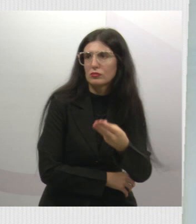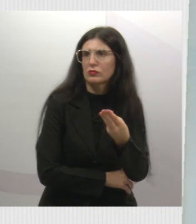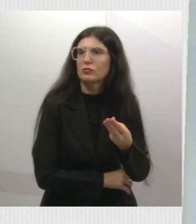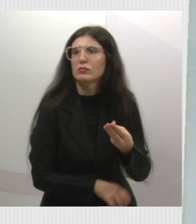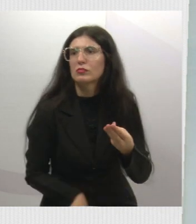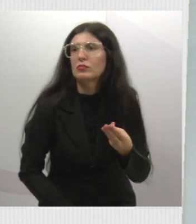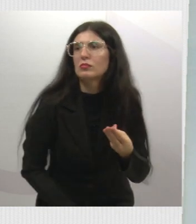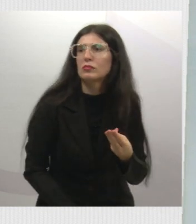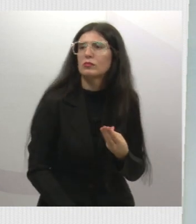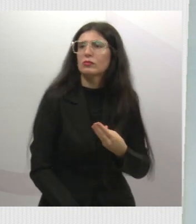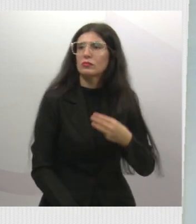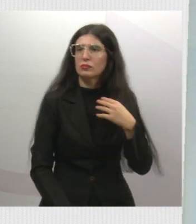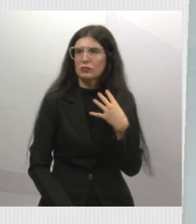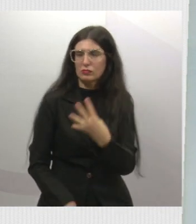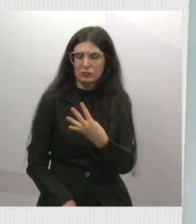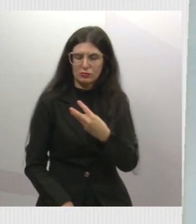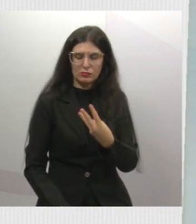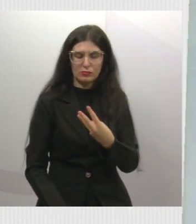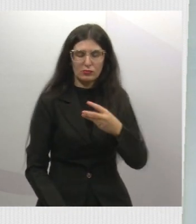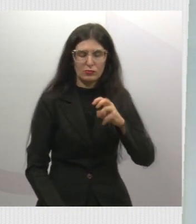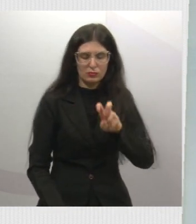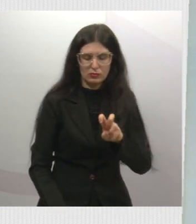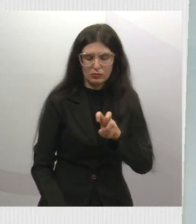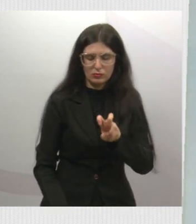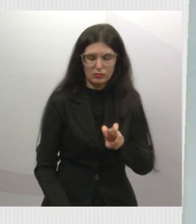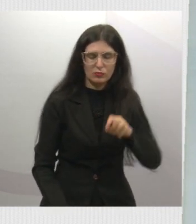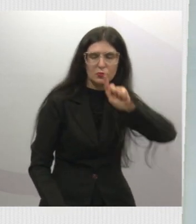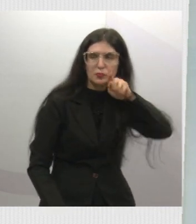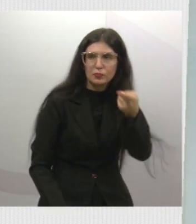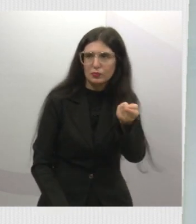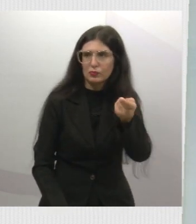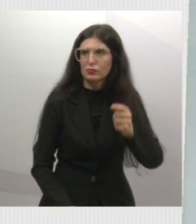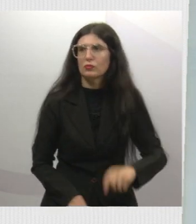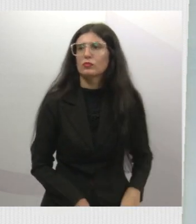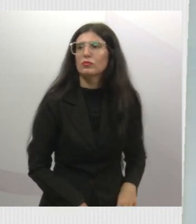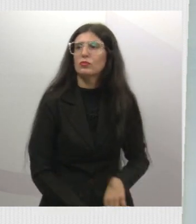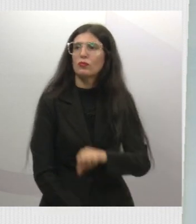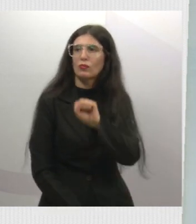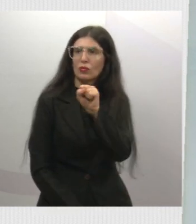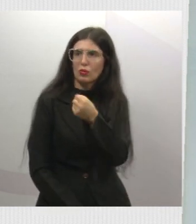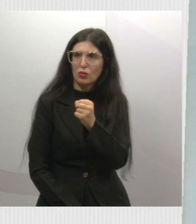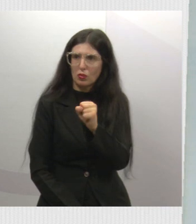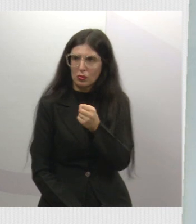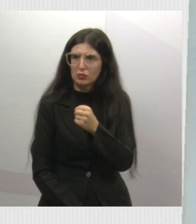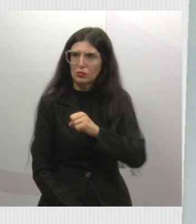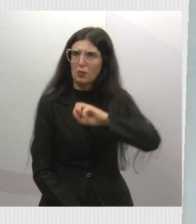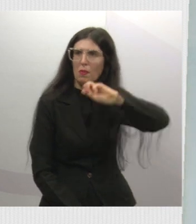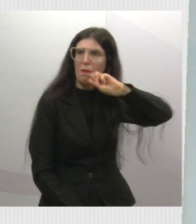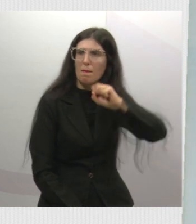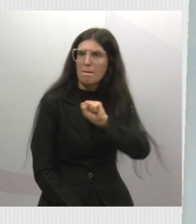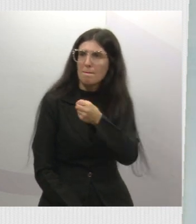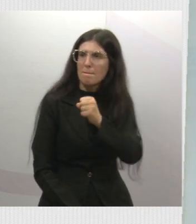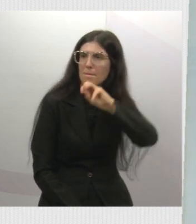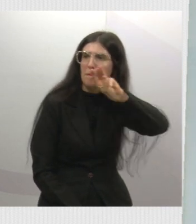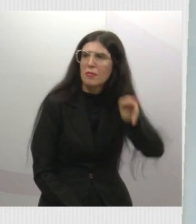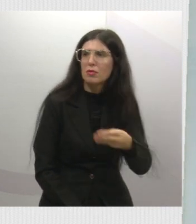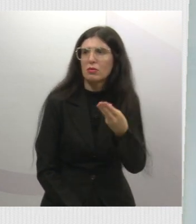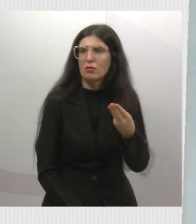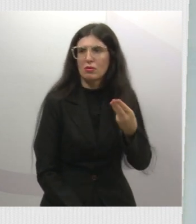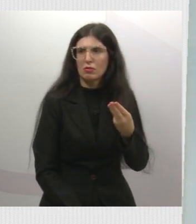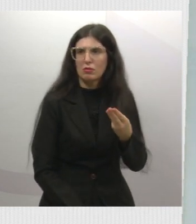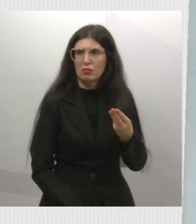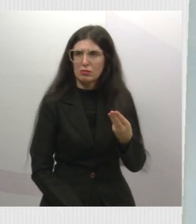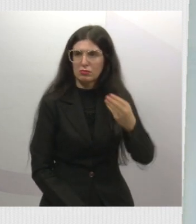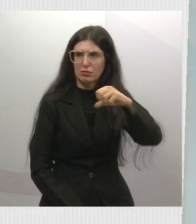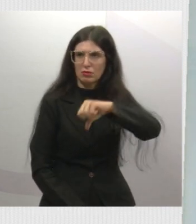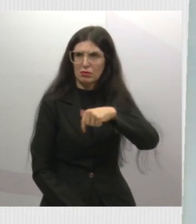435 mil, e uma arrecadação de 8 milhões 702, chegando a um percentual